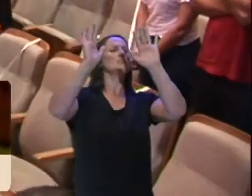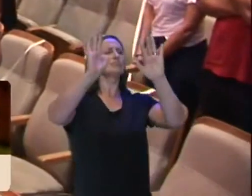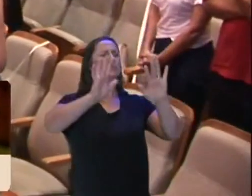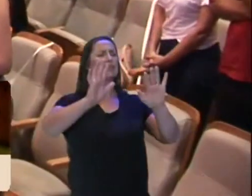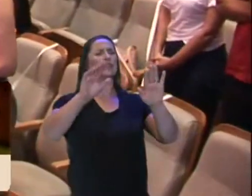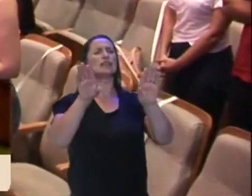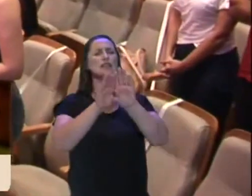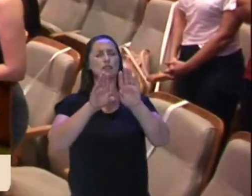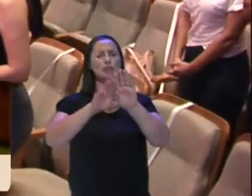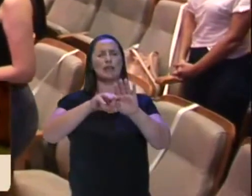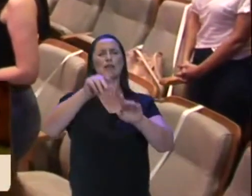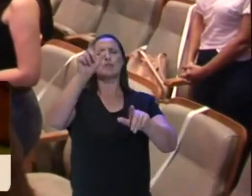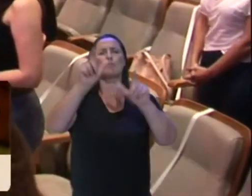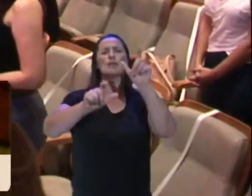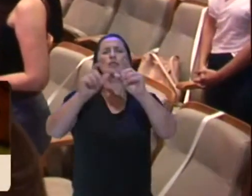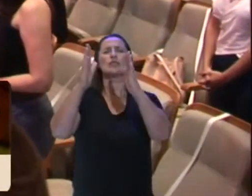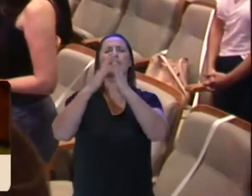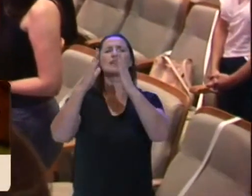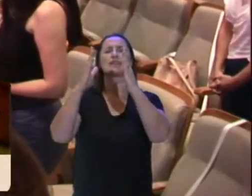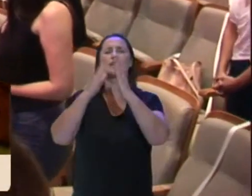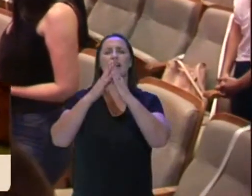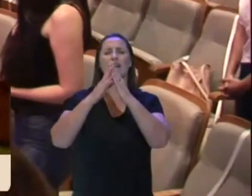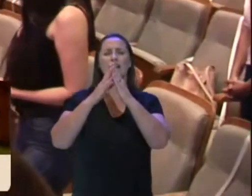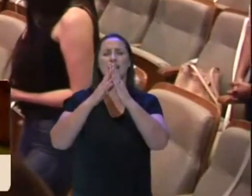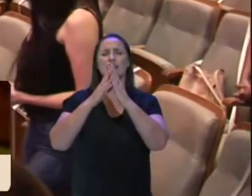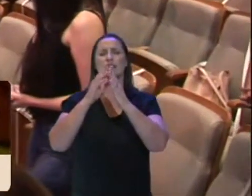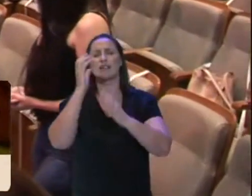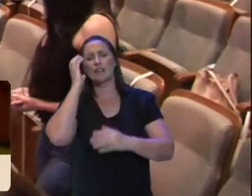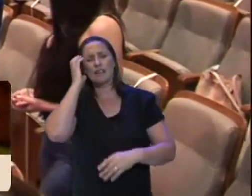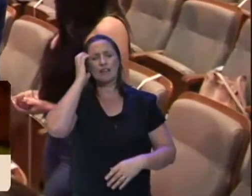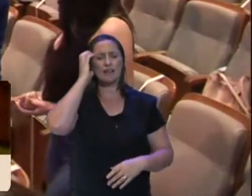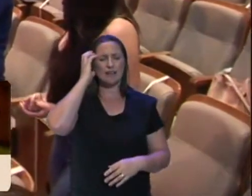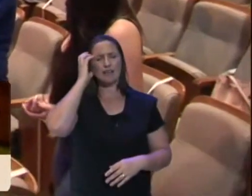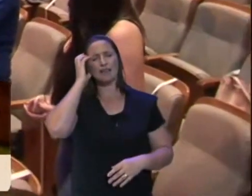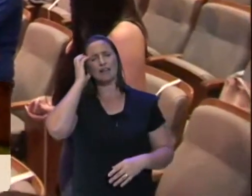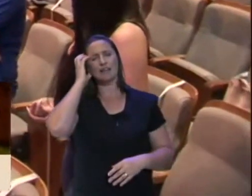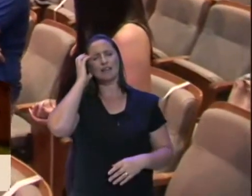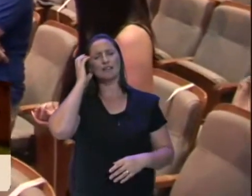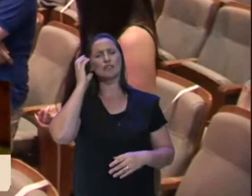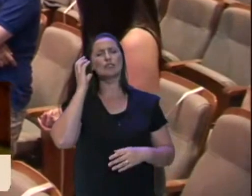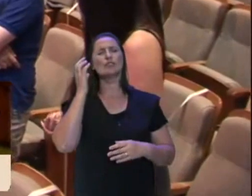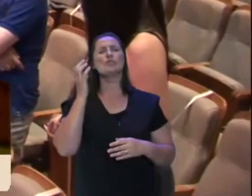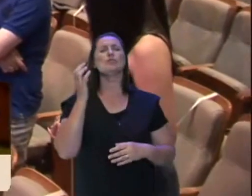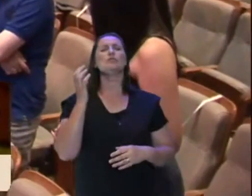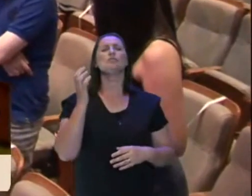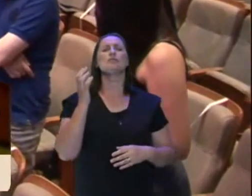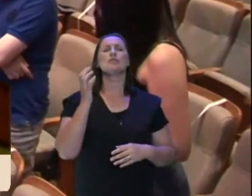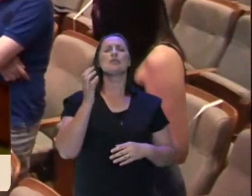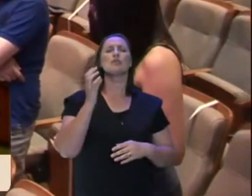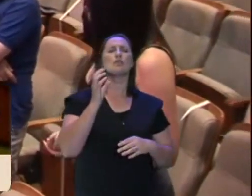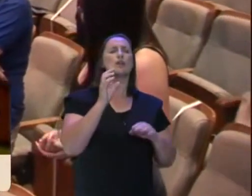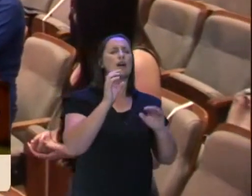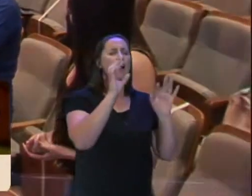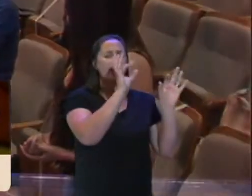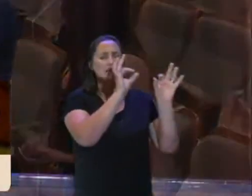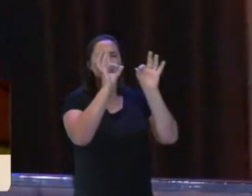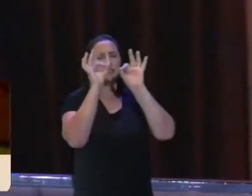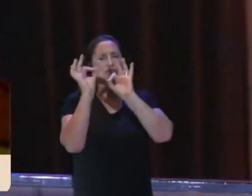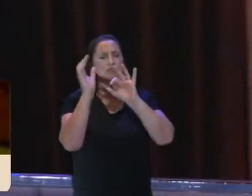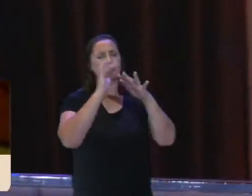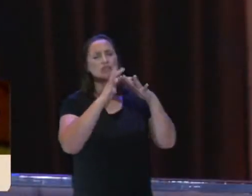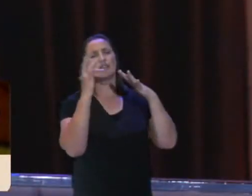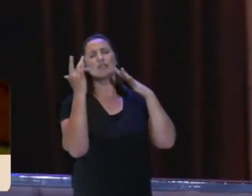casa, que estão ouvindo pelo rádio, estão ouvindo pelo podcast, estão ouvindo ou assistindo de tantas